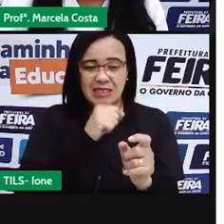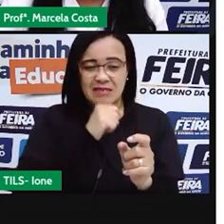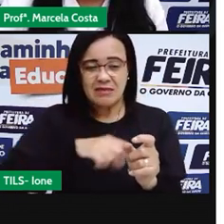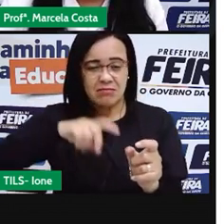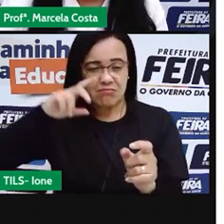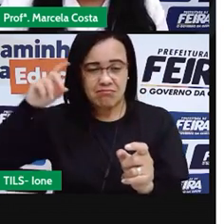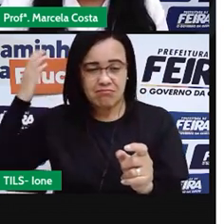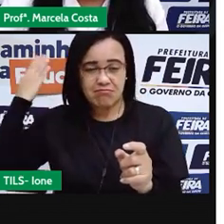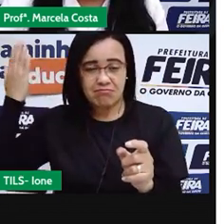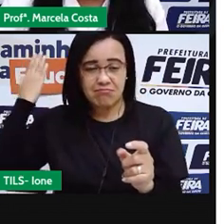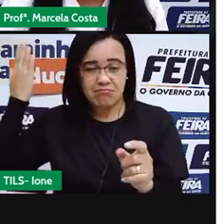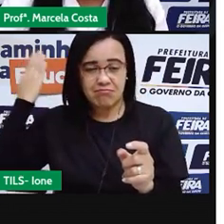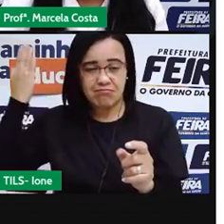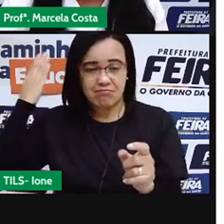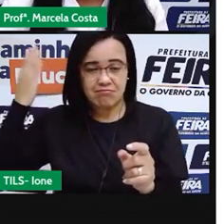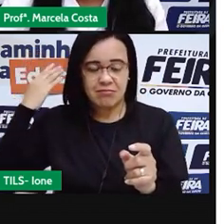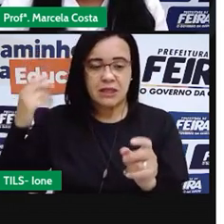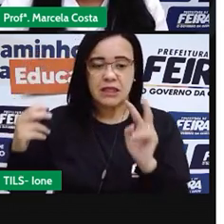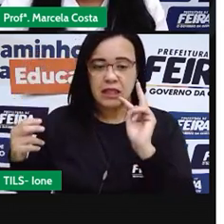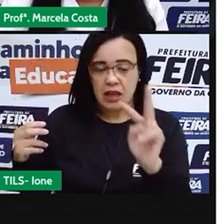Remédios. Tá, crianças?